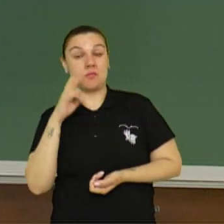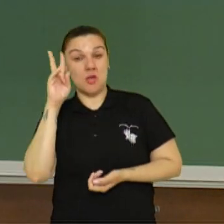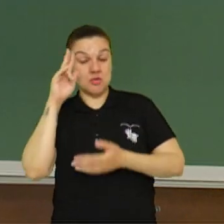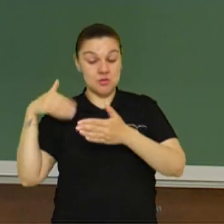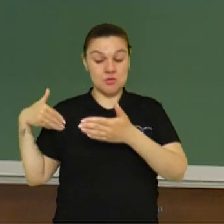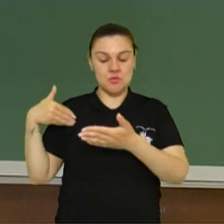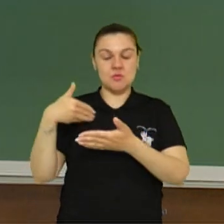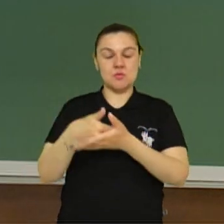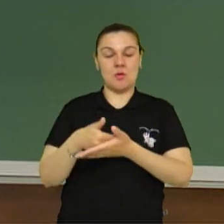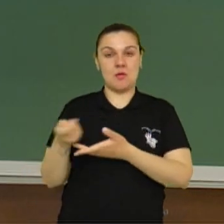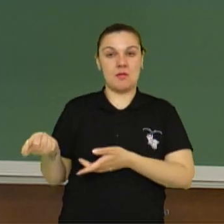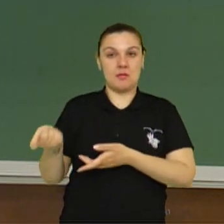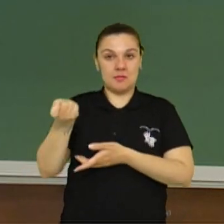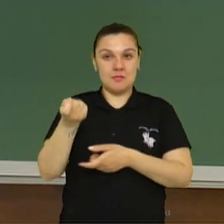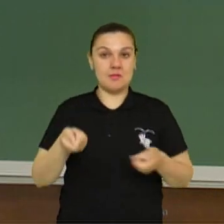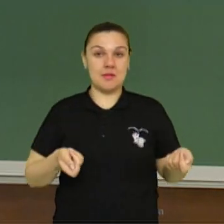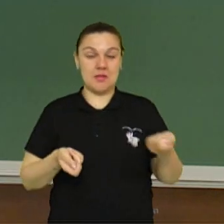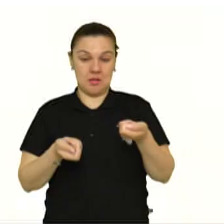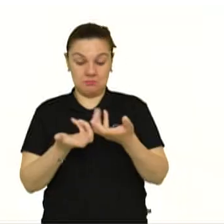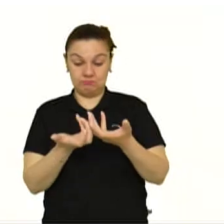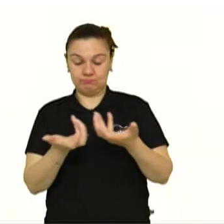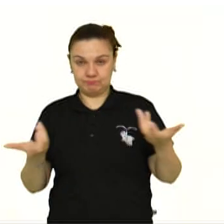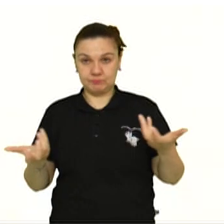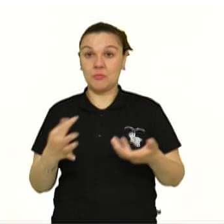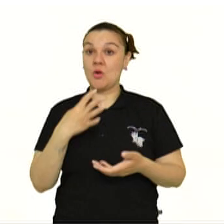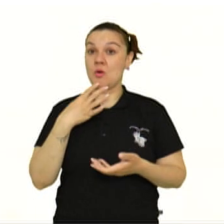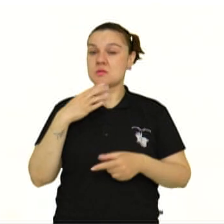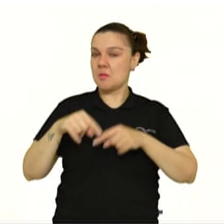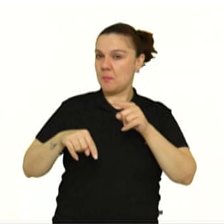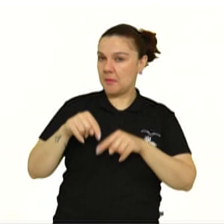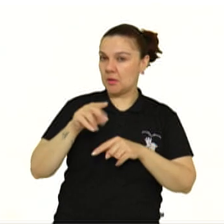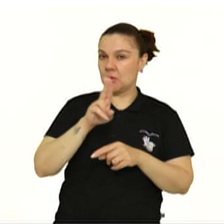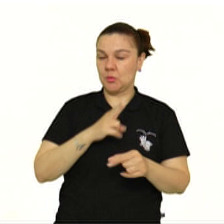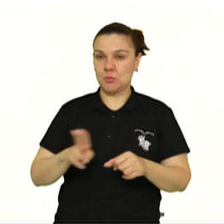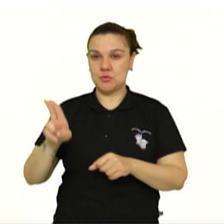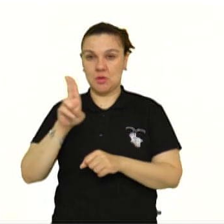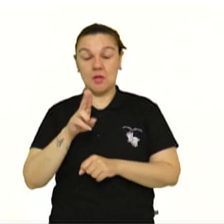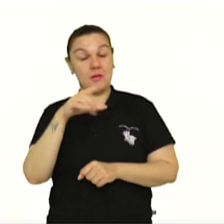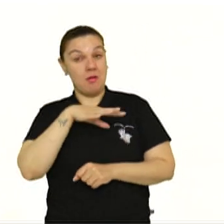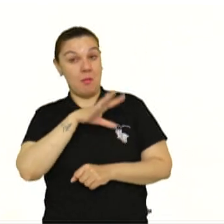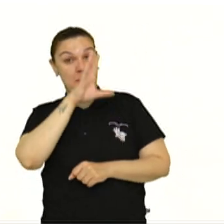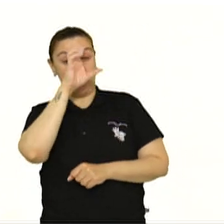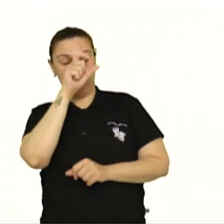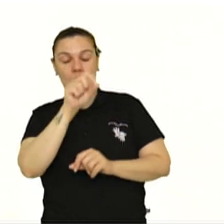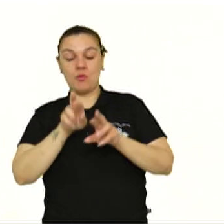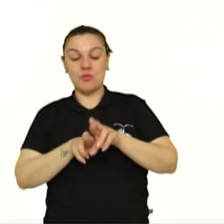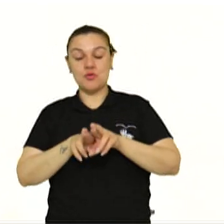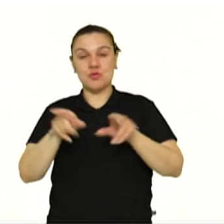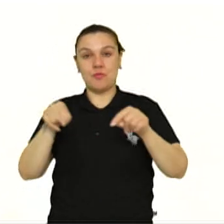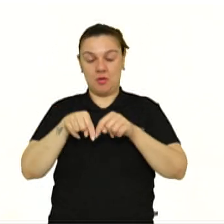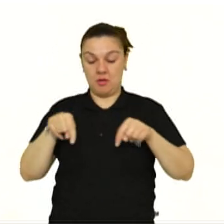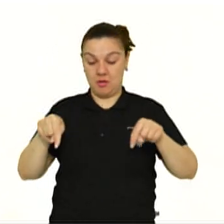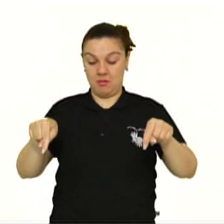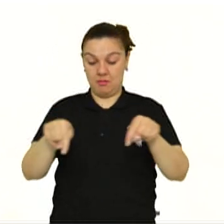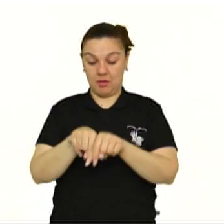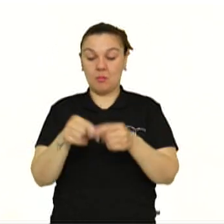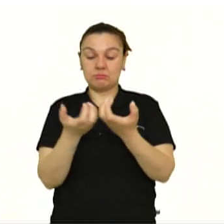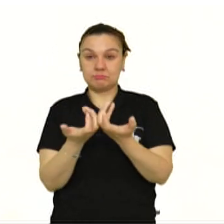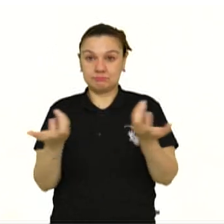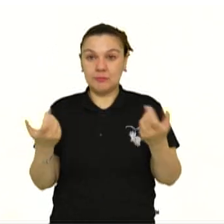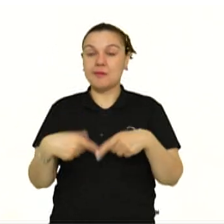campo, identificar os materiais utilizados, perceber as diferenças entre o tênis de campo e o tênis de campo para